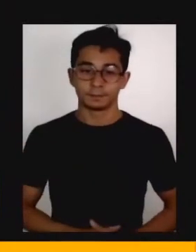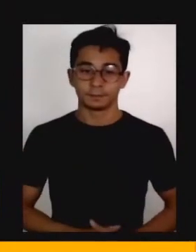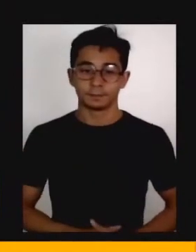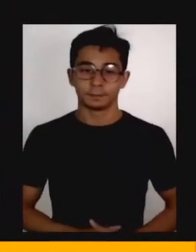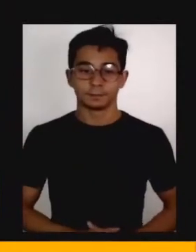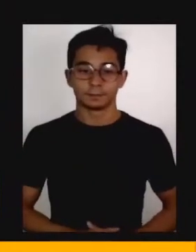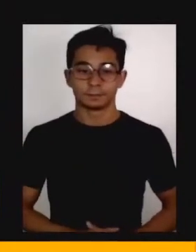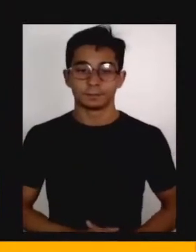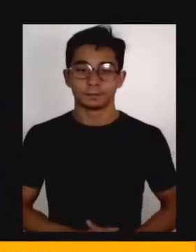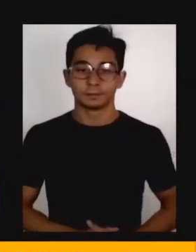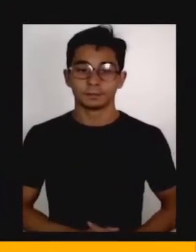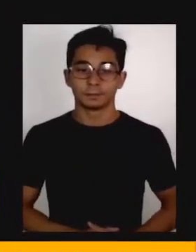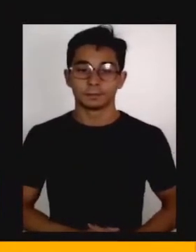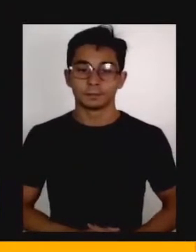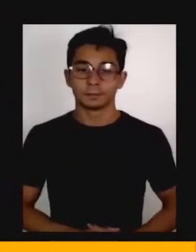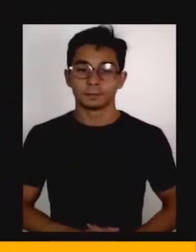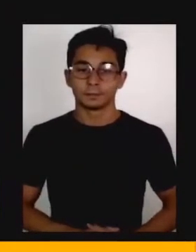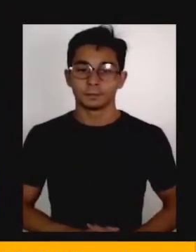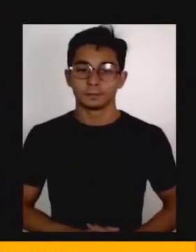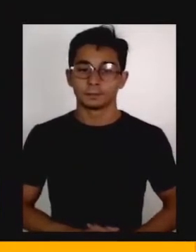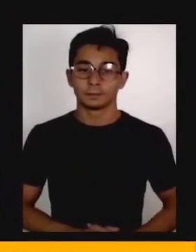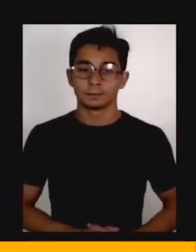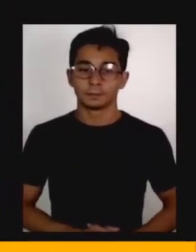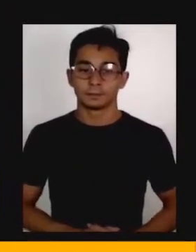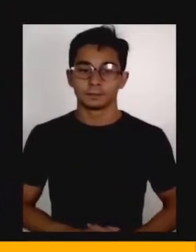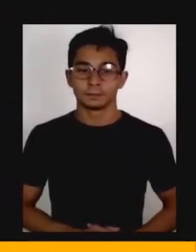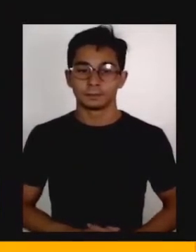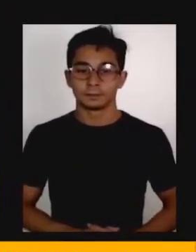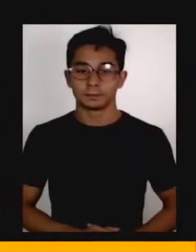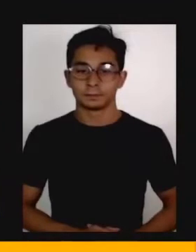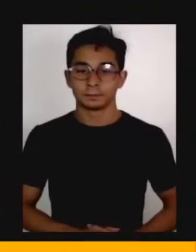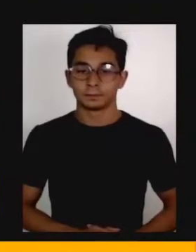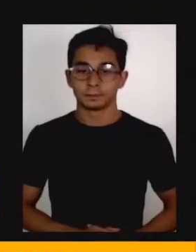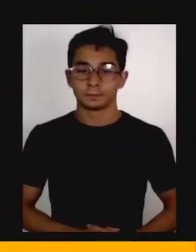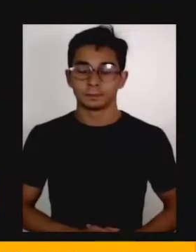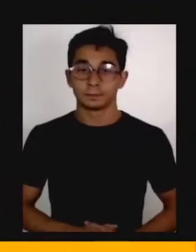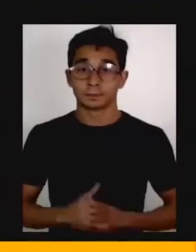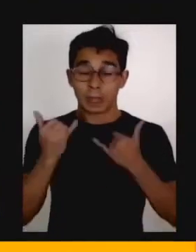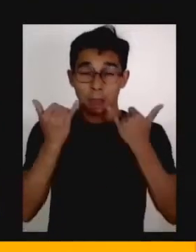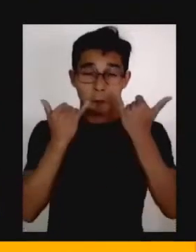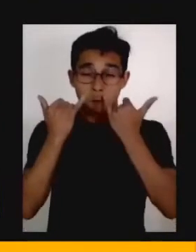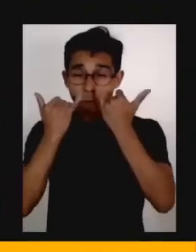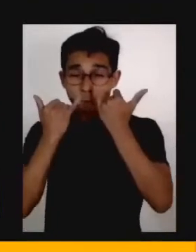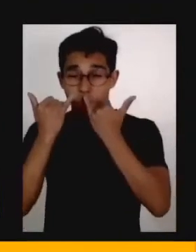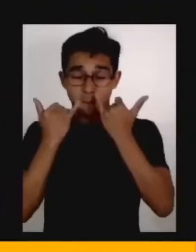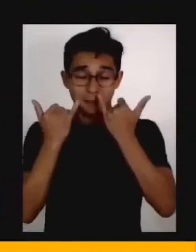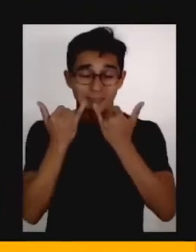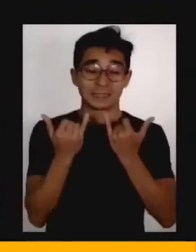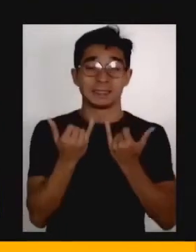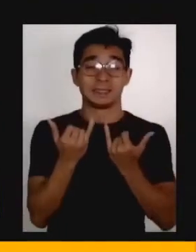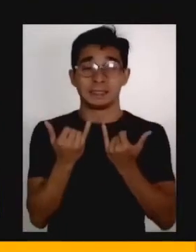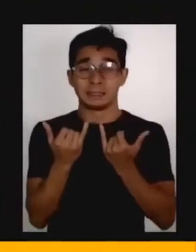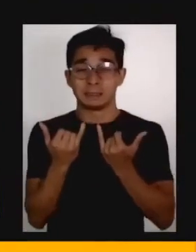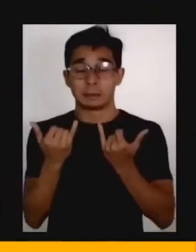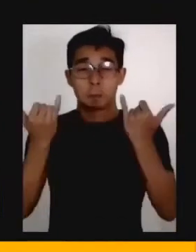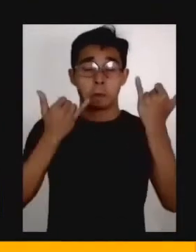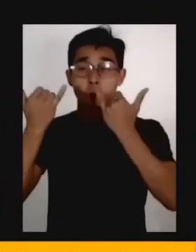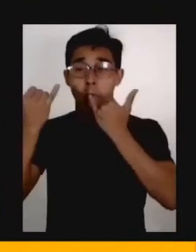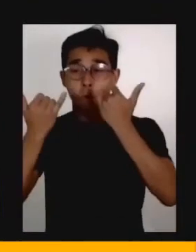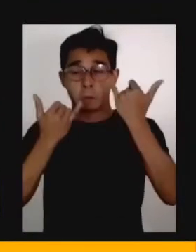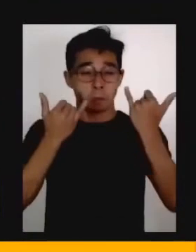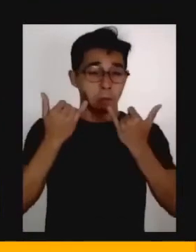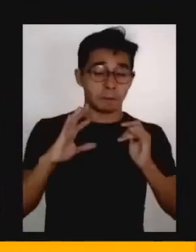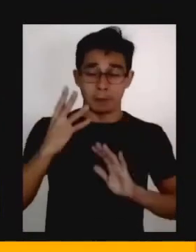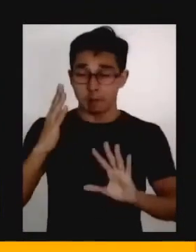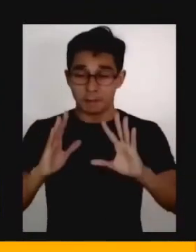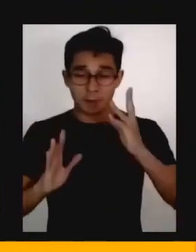Bom, a partir de tudo isso, né, vocês conseguem entender que são muitas informações, é muita coisa acontecendo ao mesmo tempo. E como